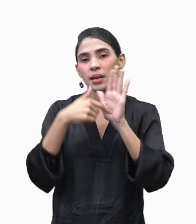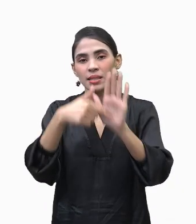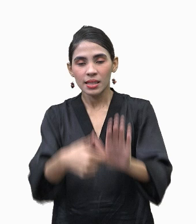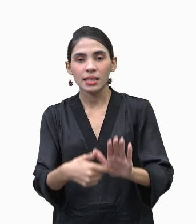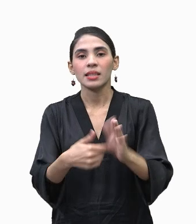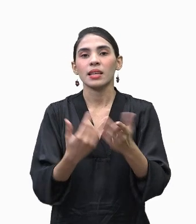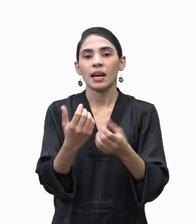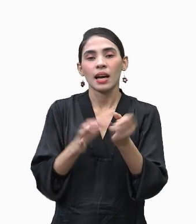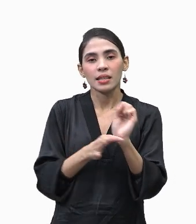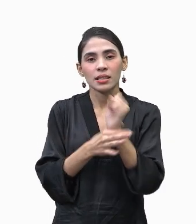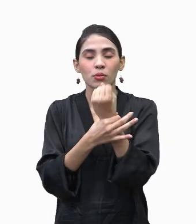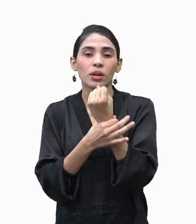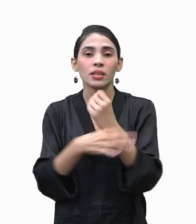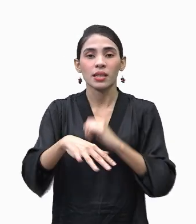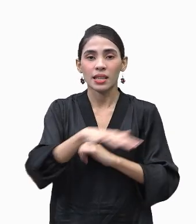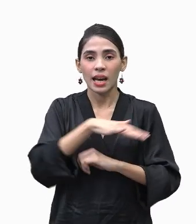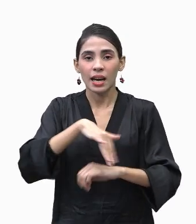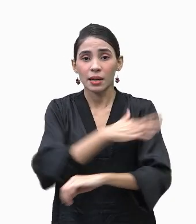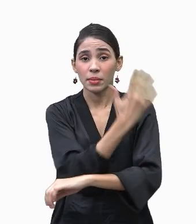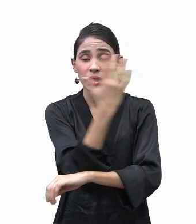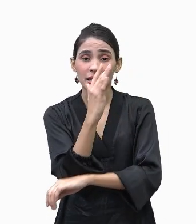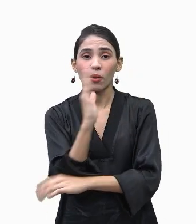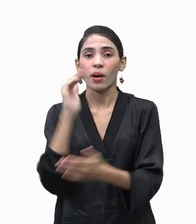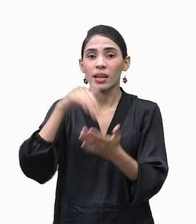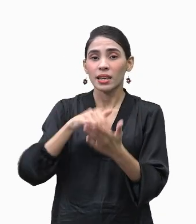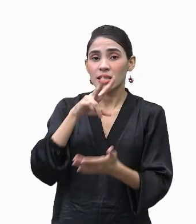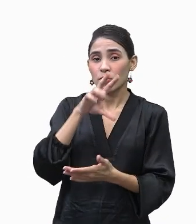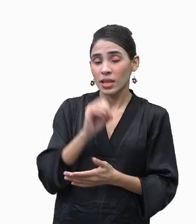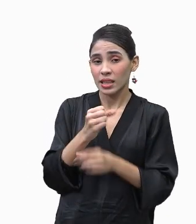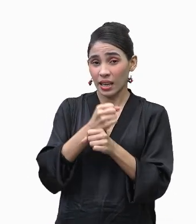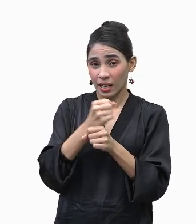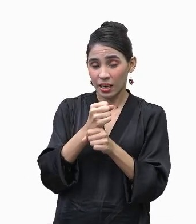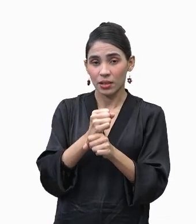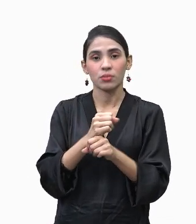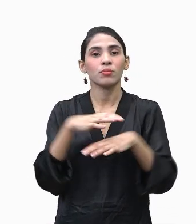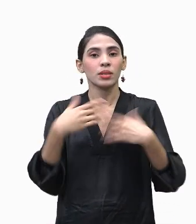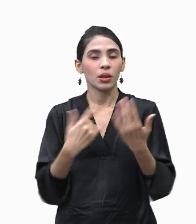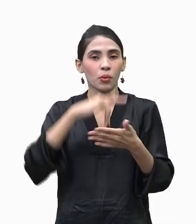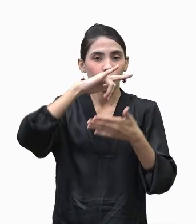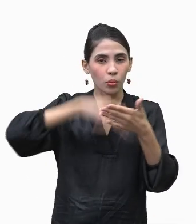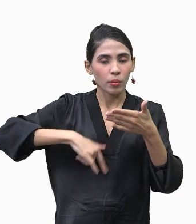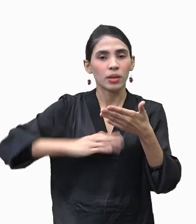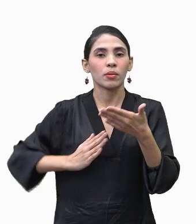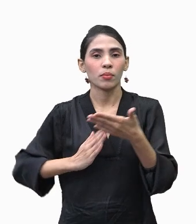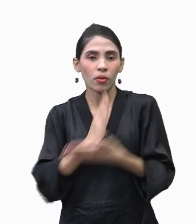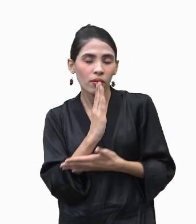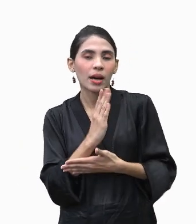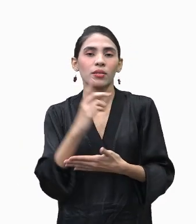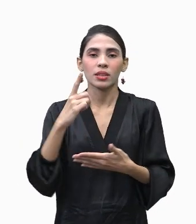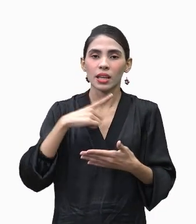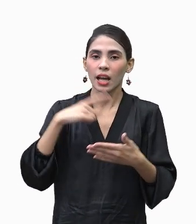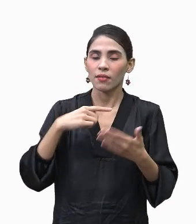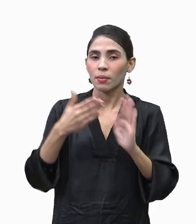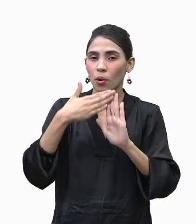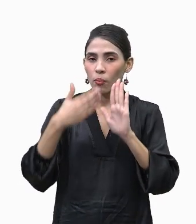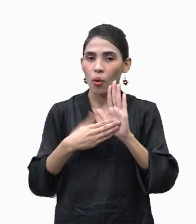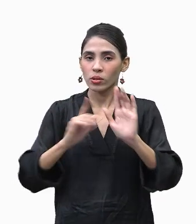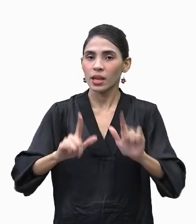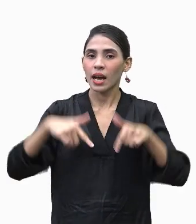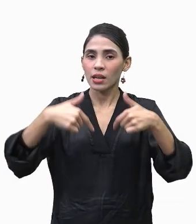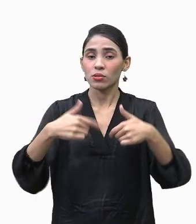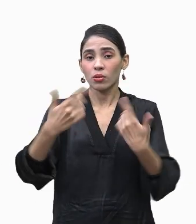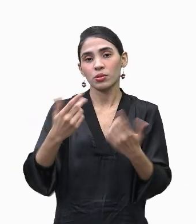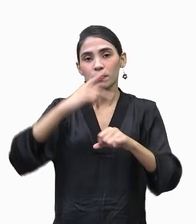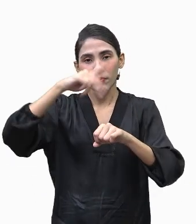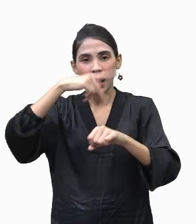para 50 anos. Então, a partir dessa declaração, foram estipuladas ações para que os países eles pudessem resolver